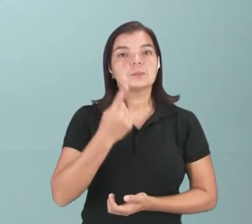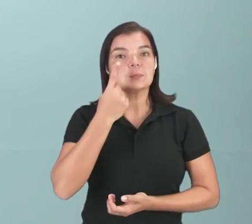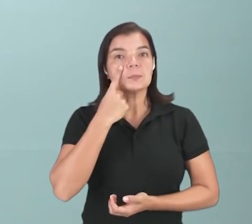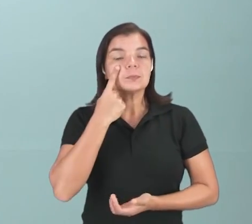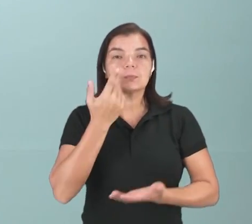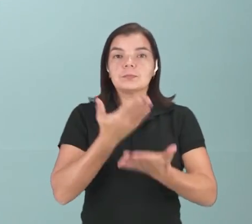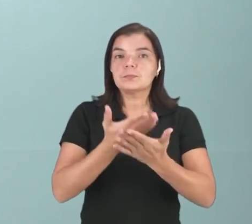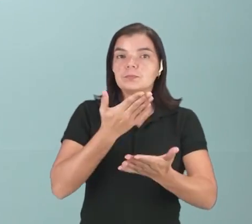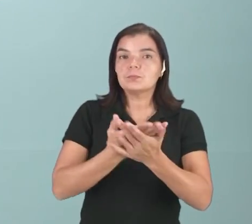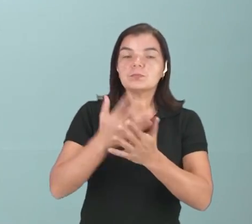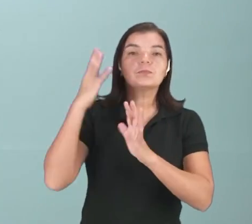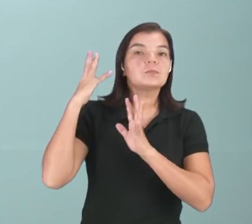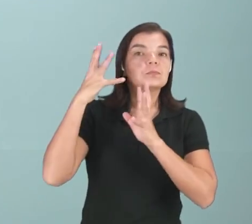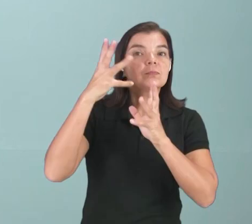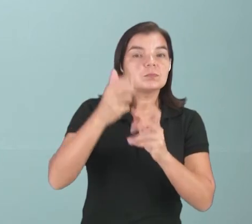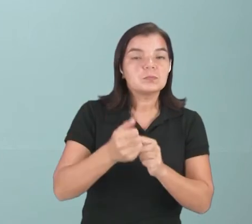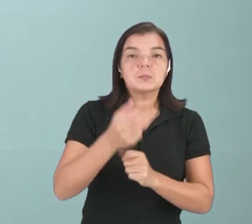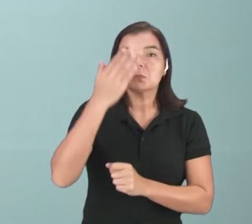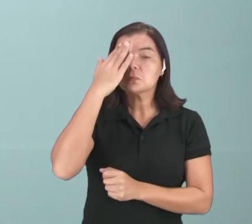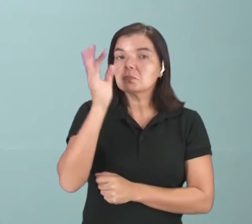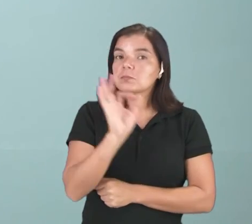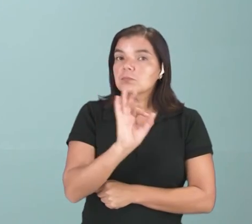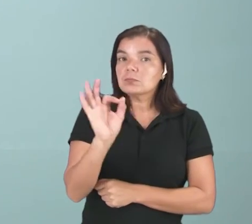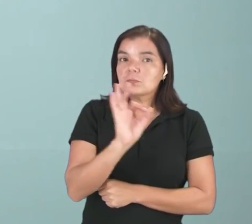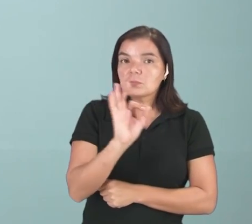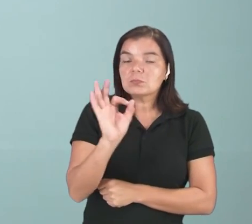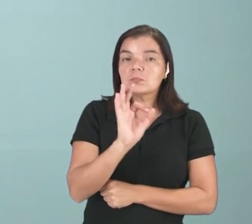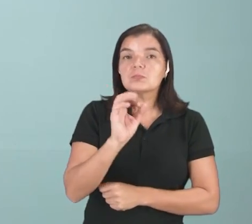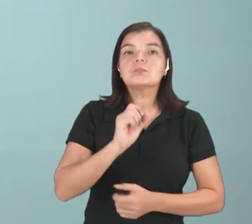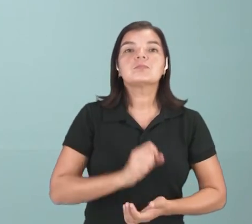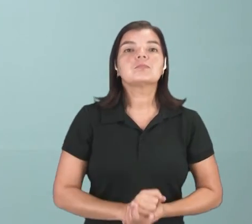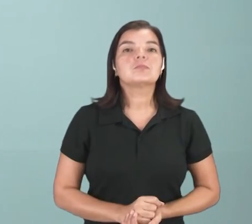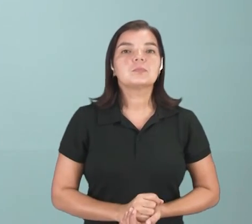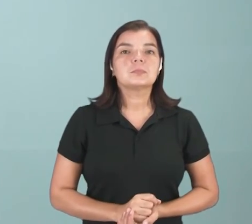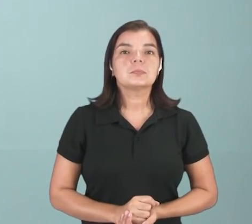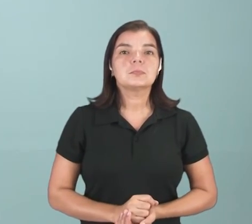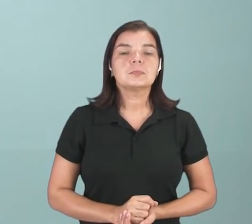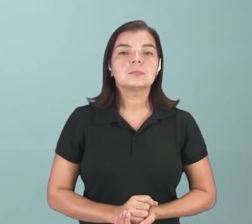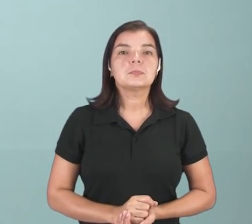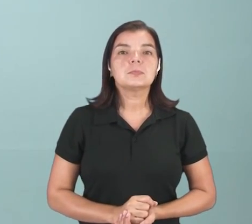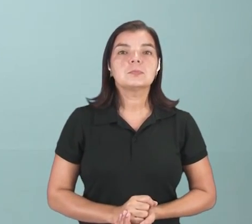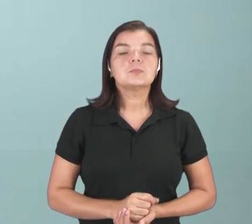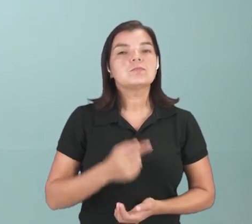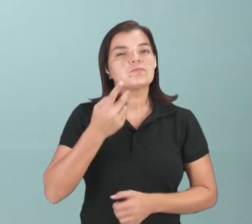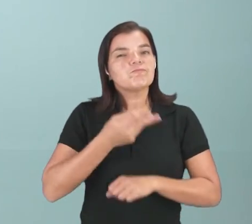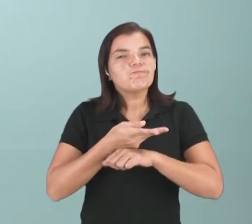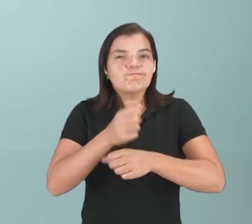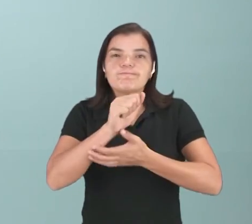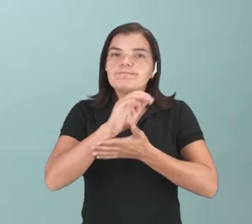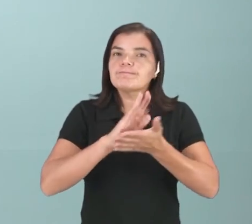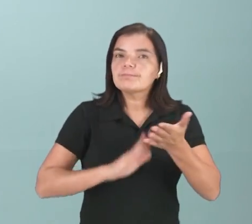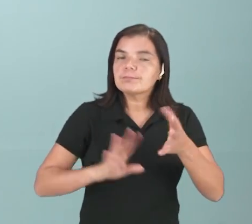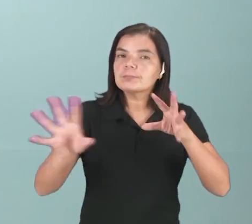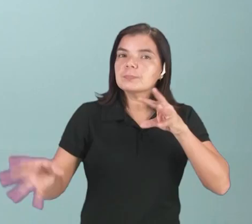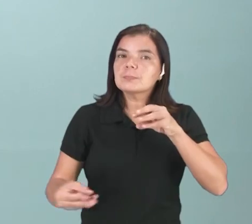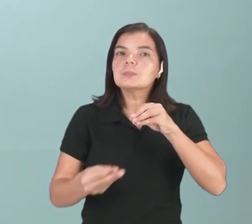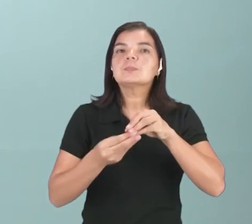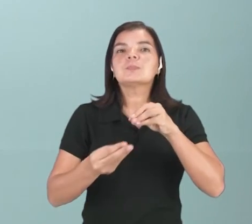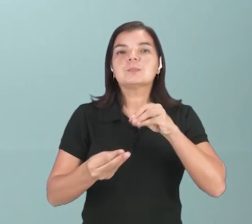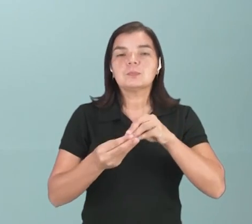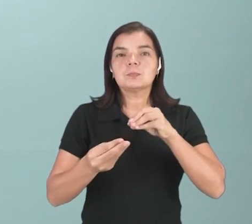essa aula, reveja se não entendeu alguma parte dela, né? Procure as atividades